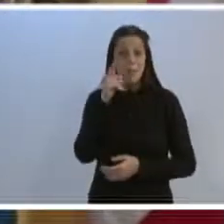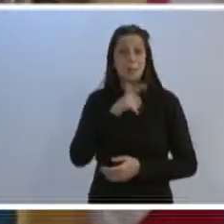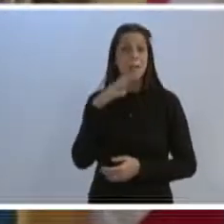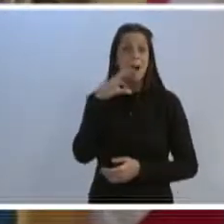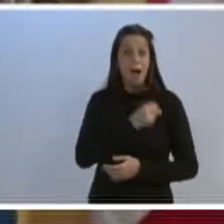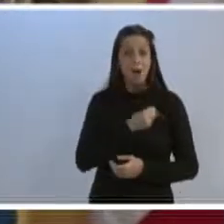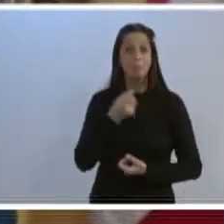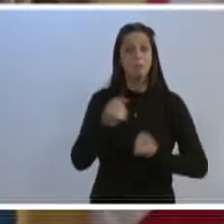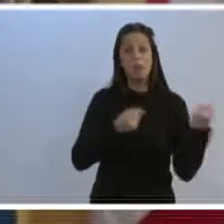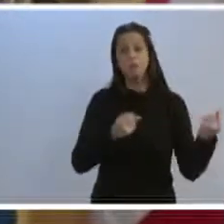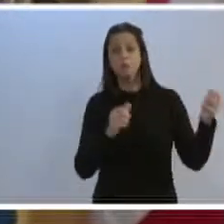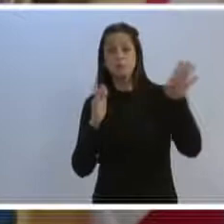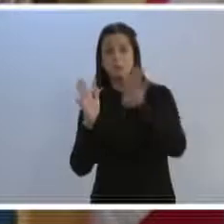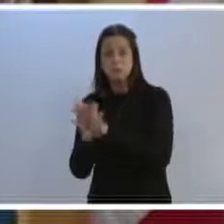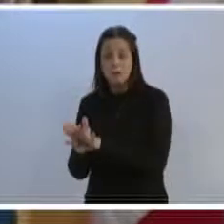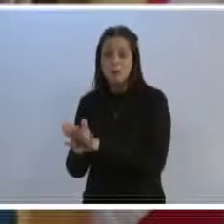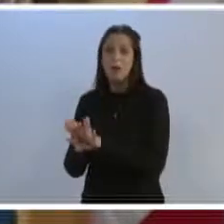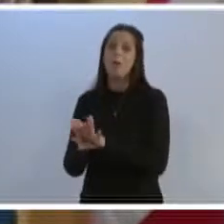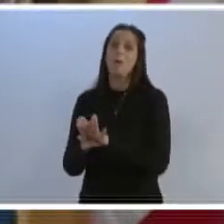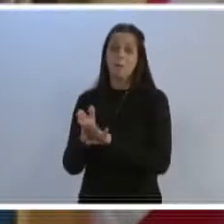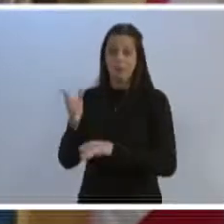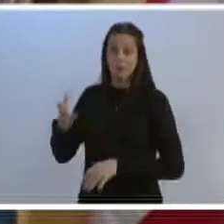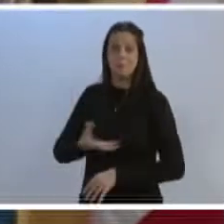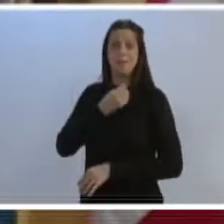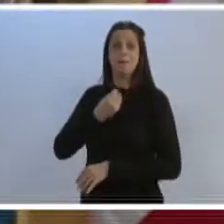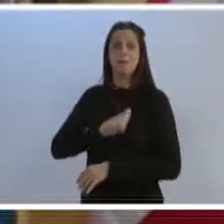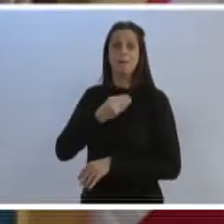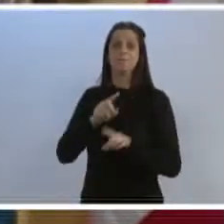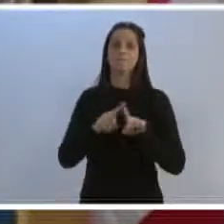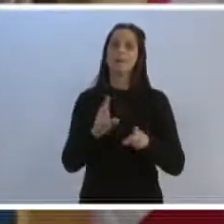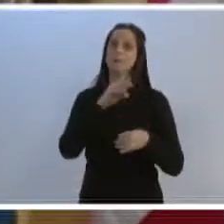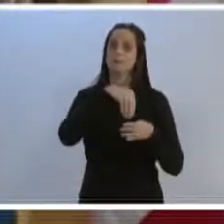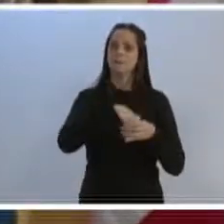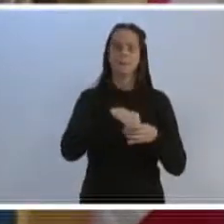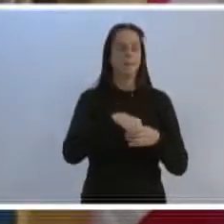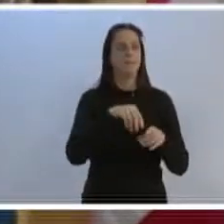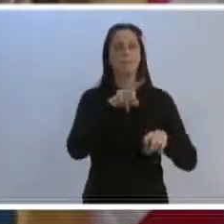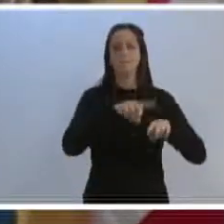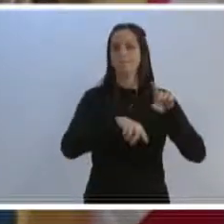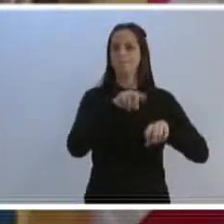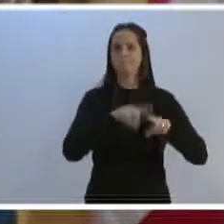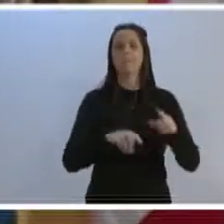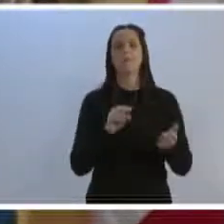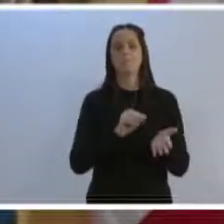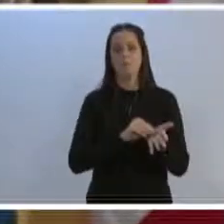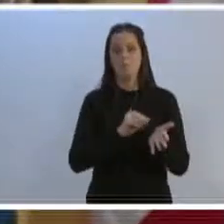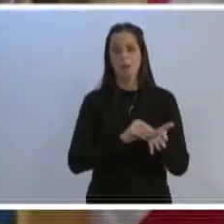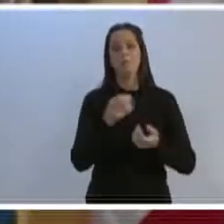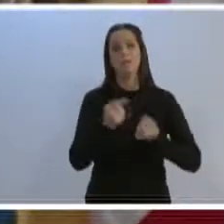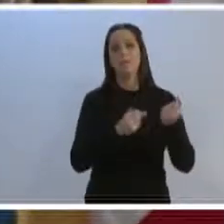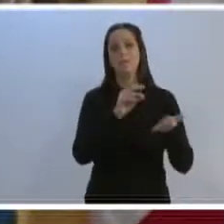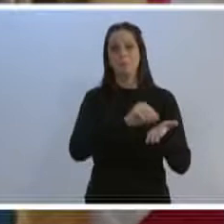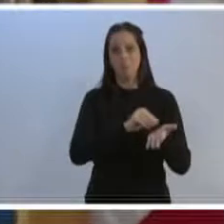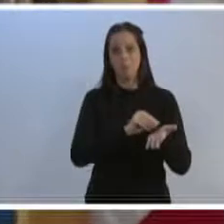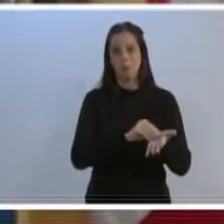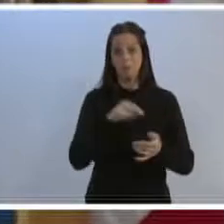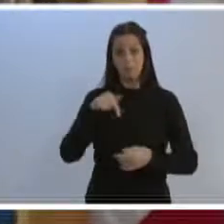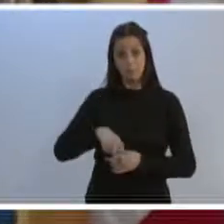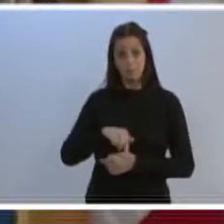mas eles estão sem equipamentos nós temos o direito aqui em blumenau de